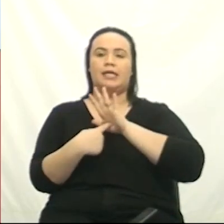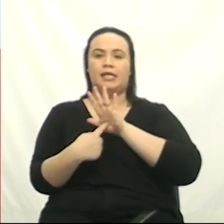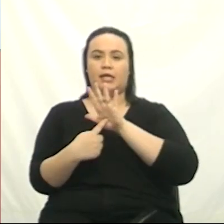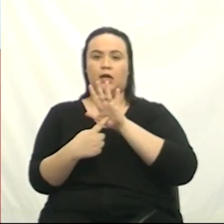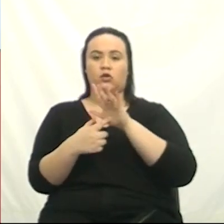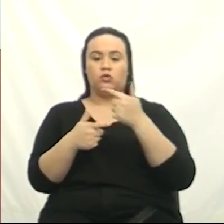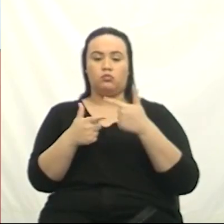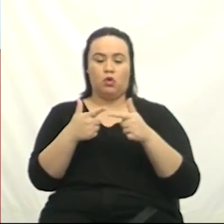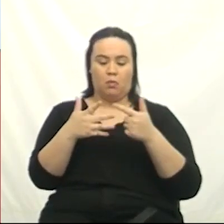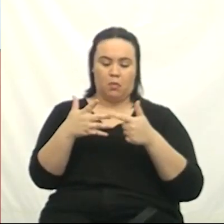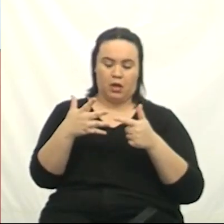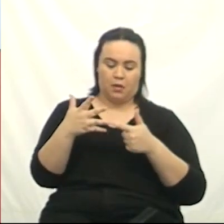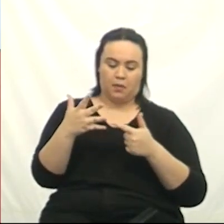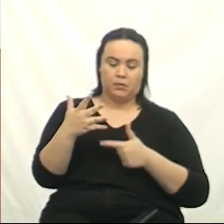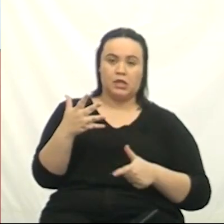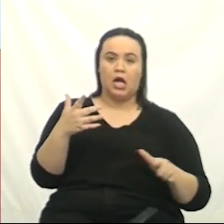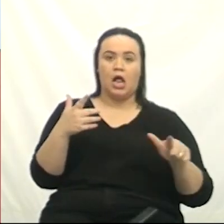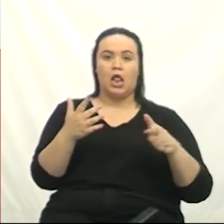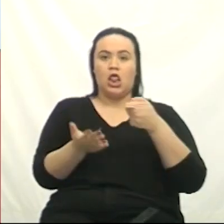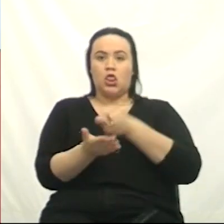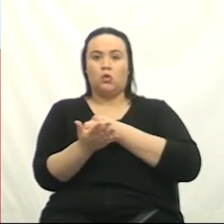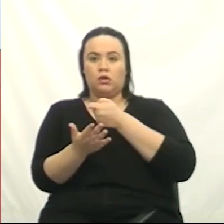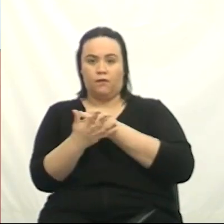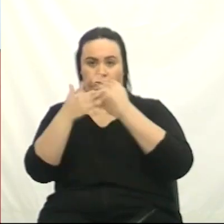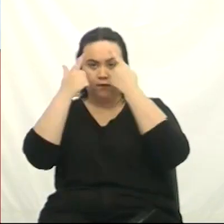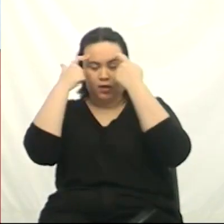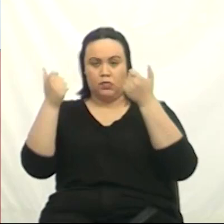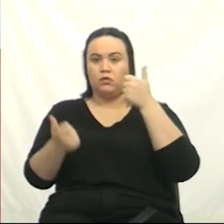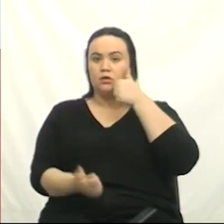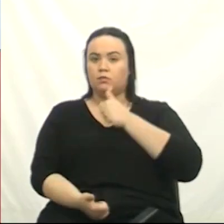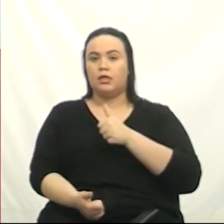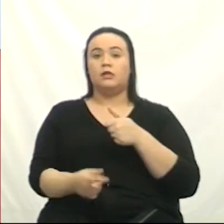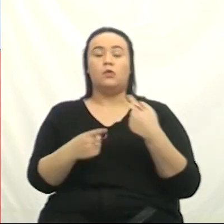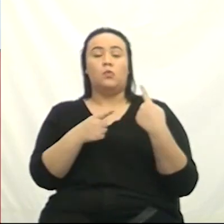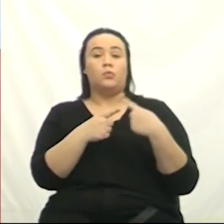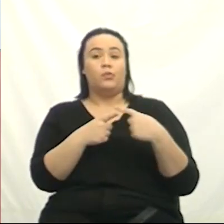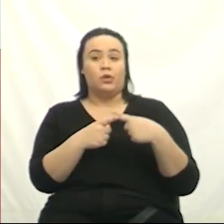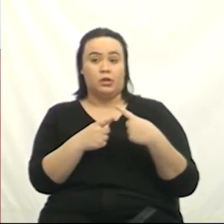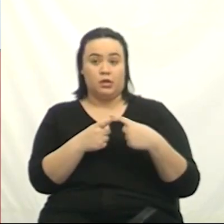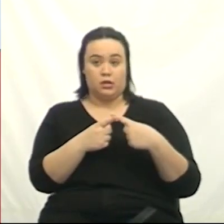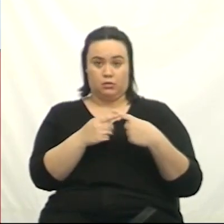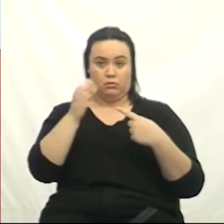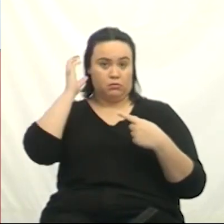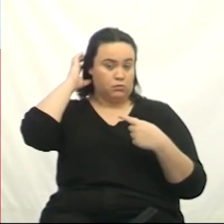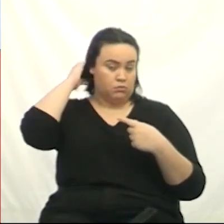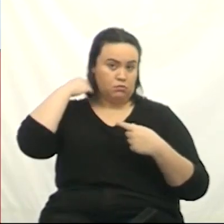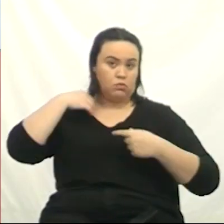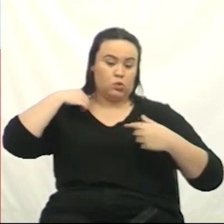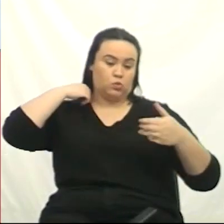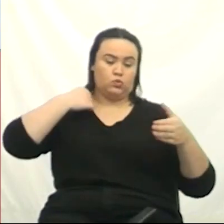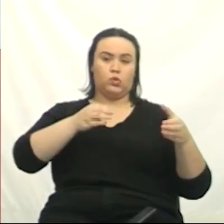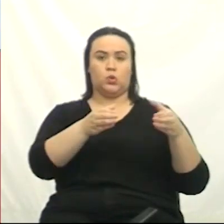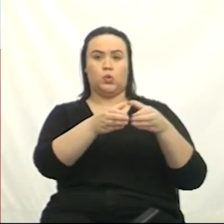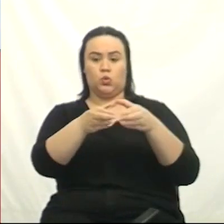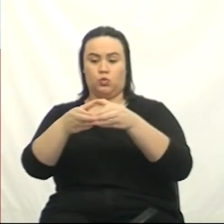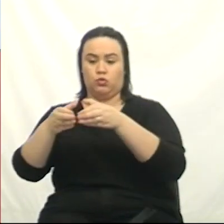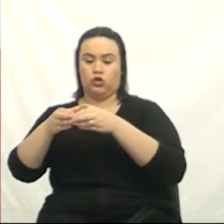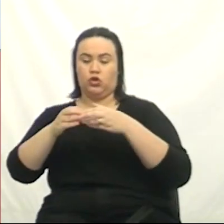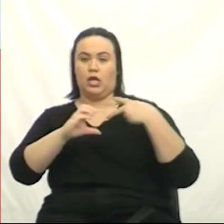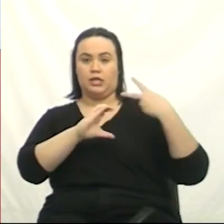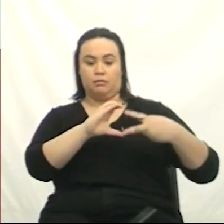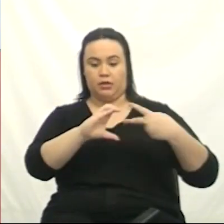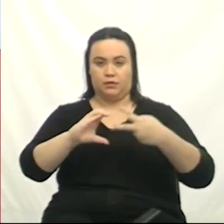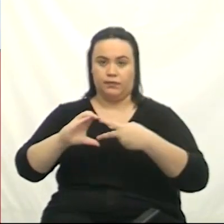na luta contra a violência contra as mulheres. Estou falando isso porque as procuradorias especiais das mulheres nas câmaras de vereadores,